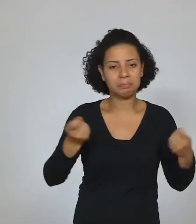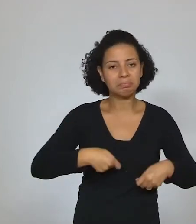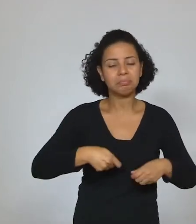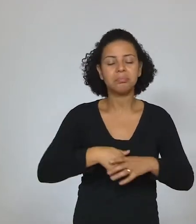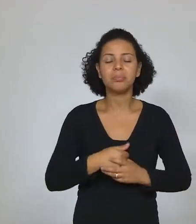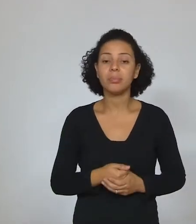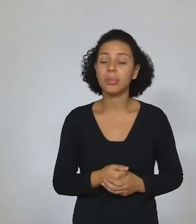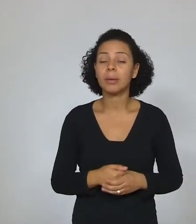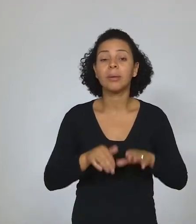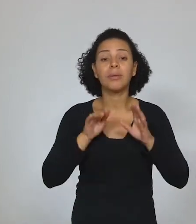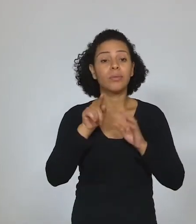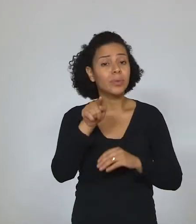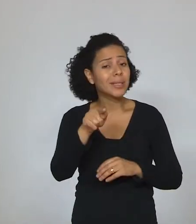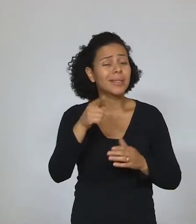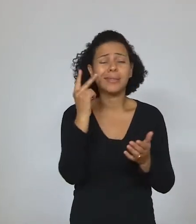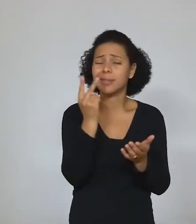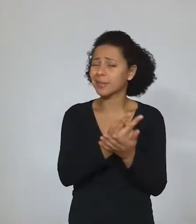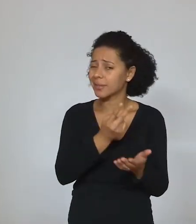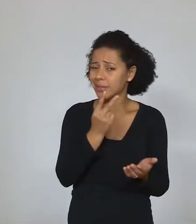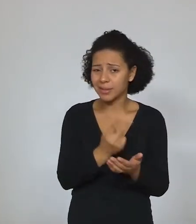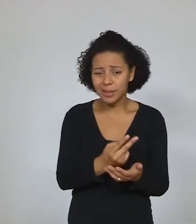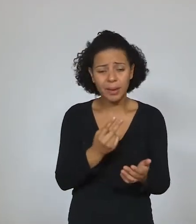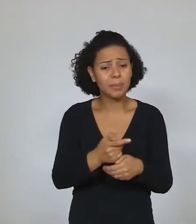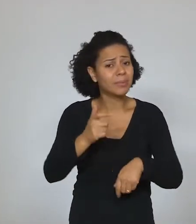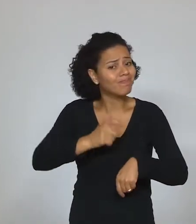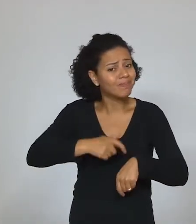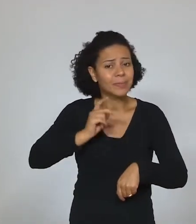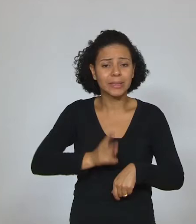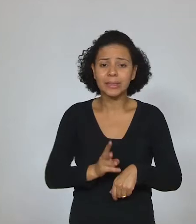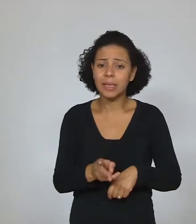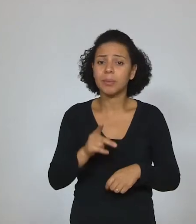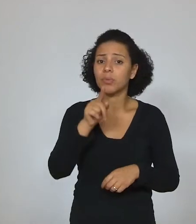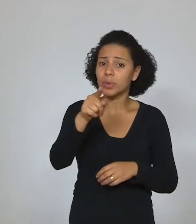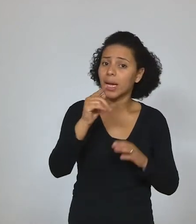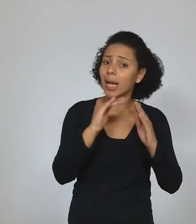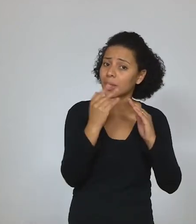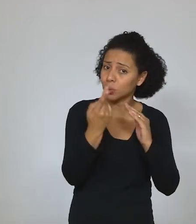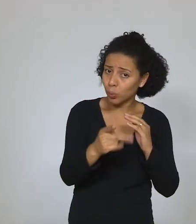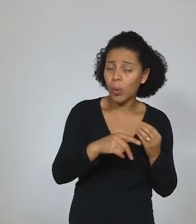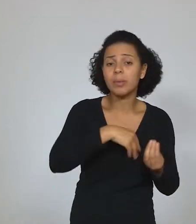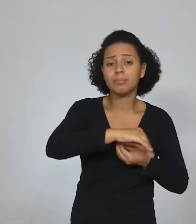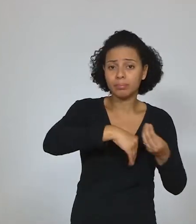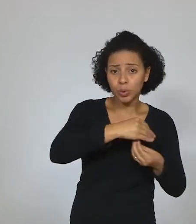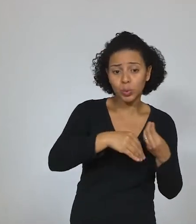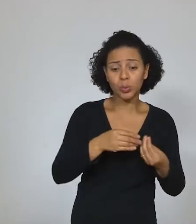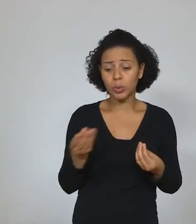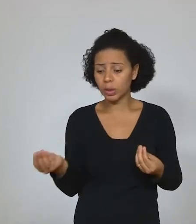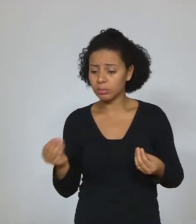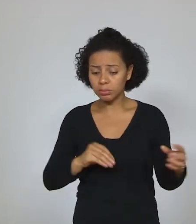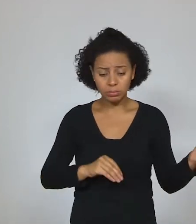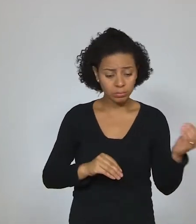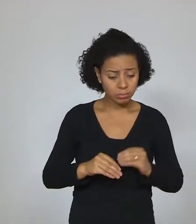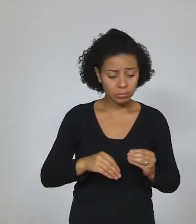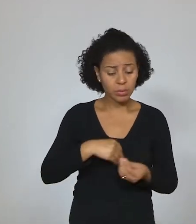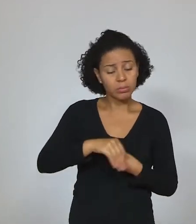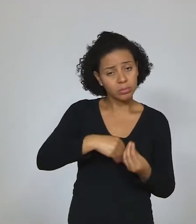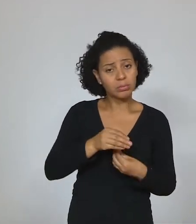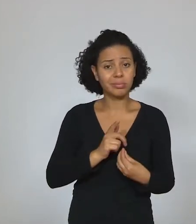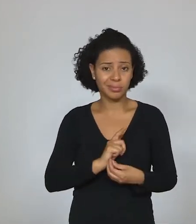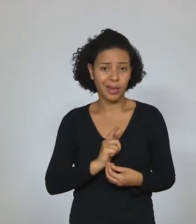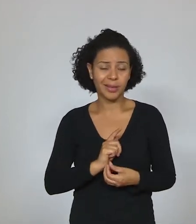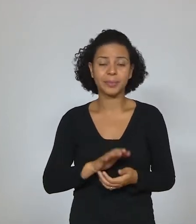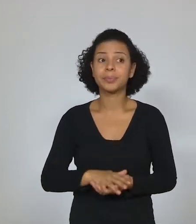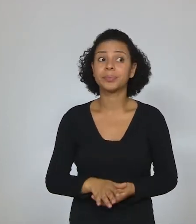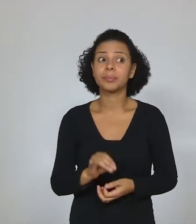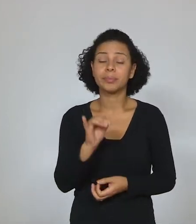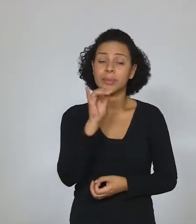você realiza tanto misturas quanto separação de misturas na sua casa. Por exemplo, quando você estende